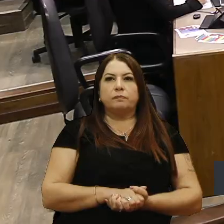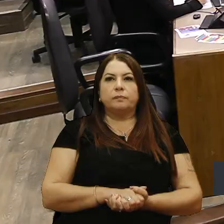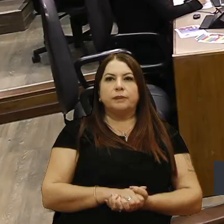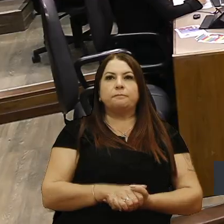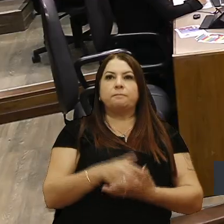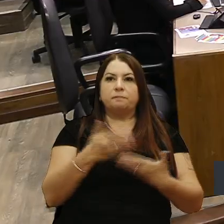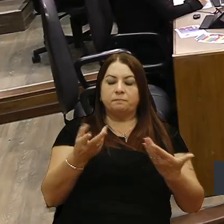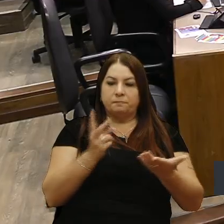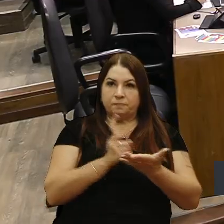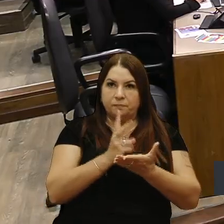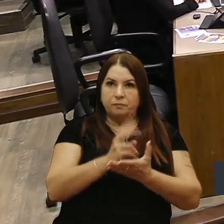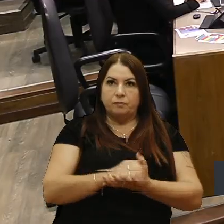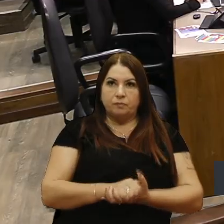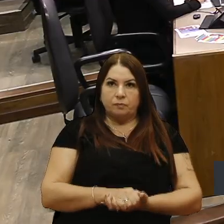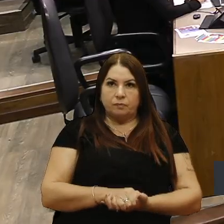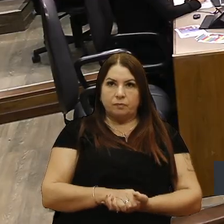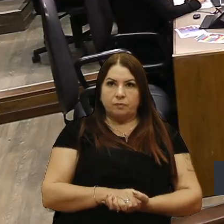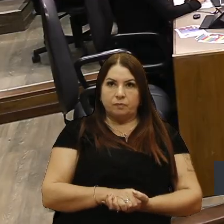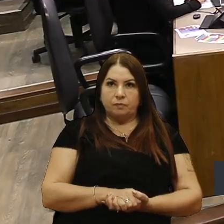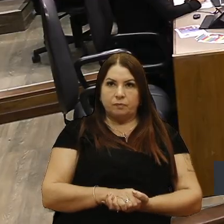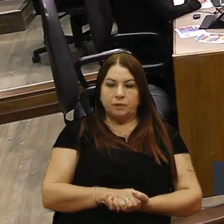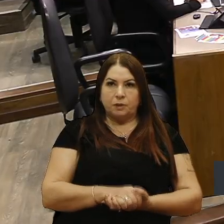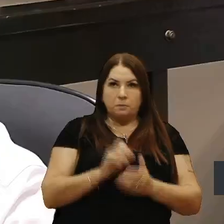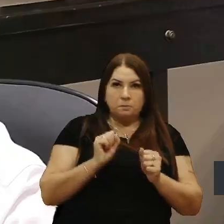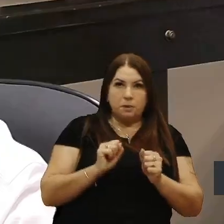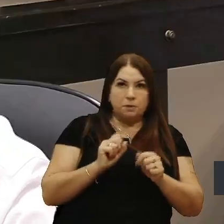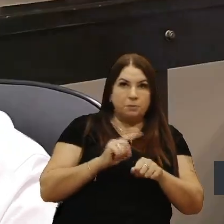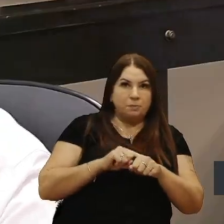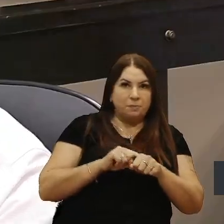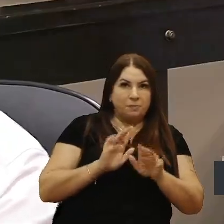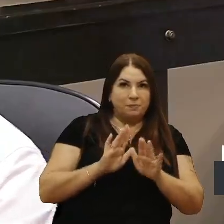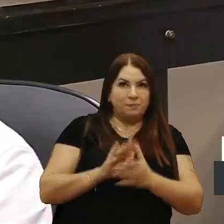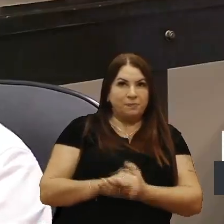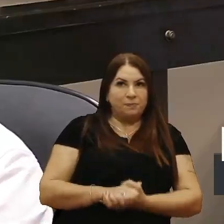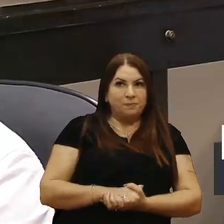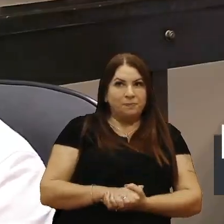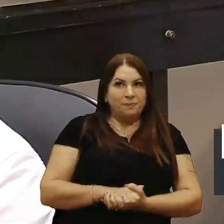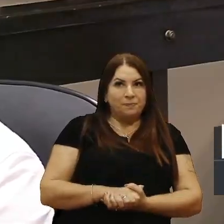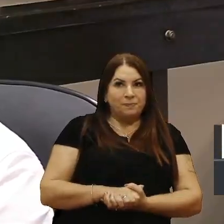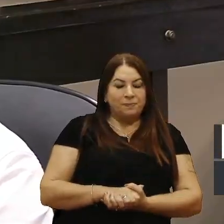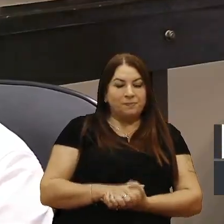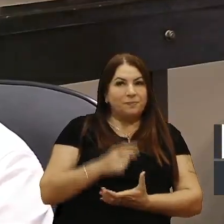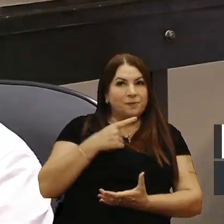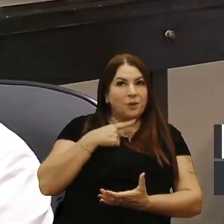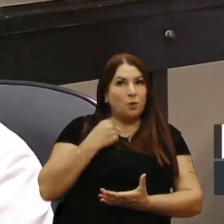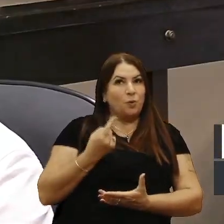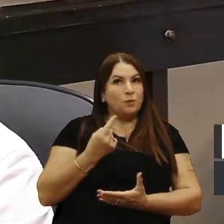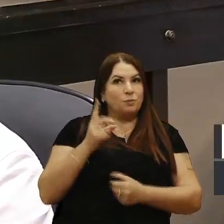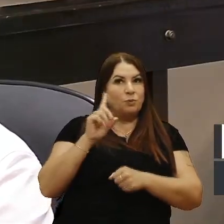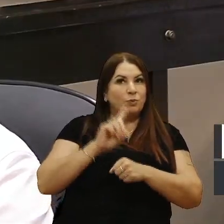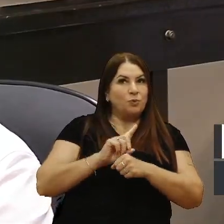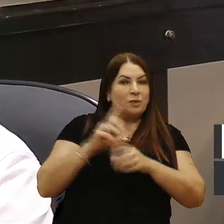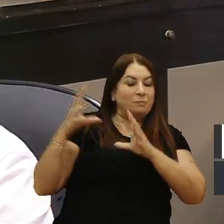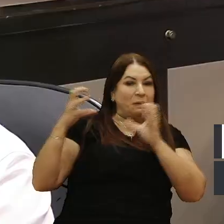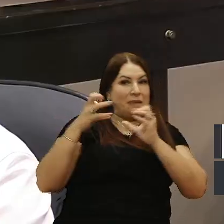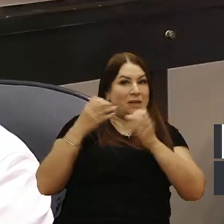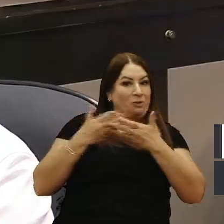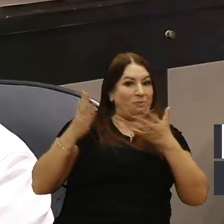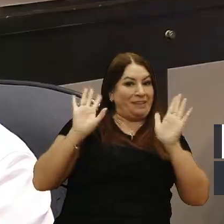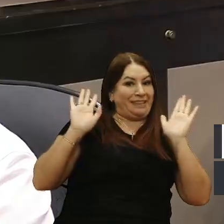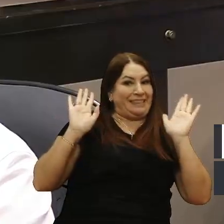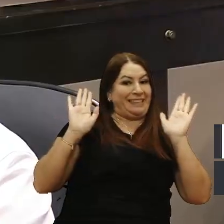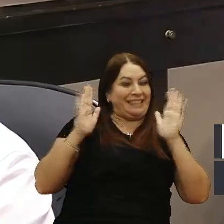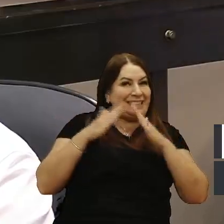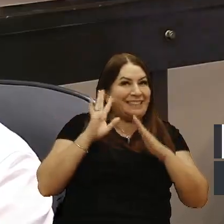Vamos lá. Ó, segura meu tempo aí, presidente. Eu gosto porque um dia sem treta é um dia perdido aqui na casa.